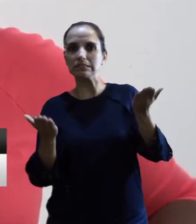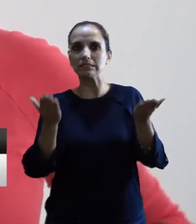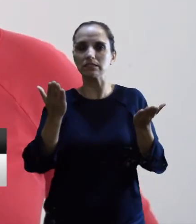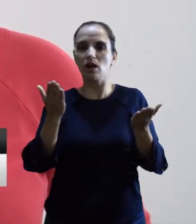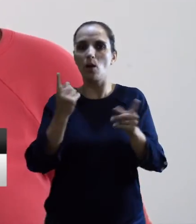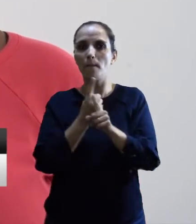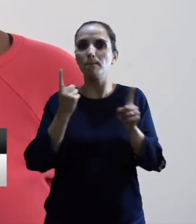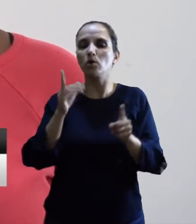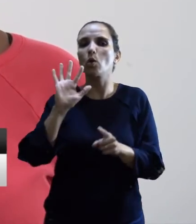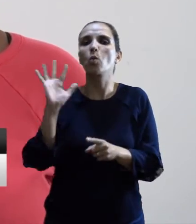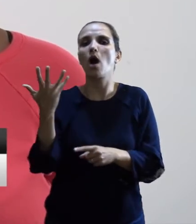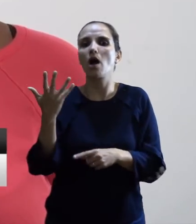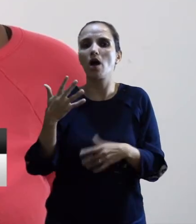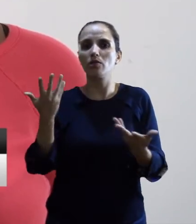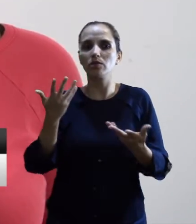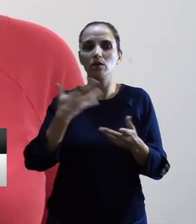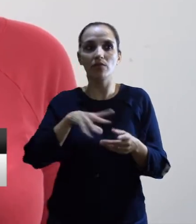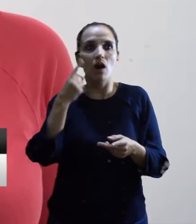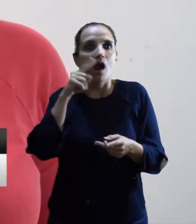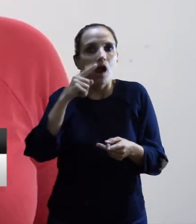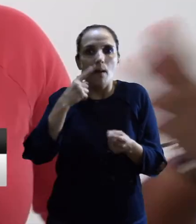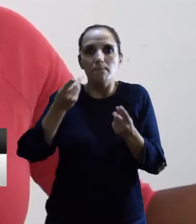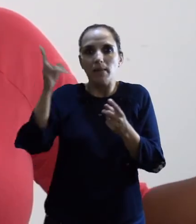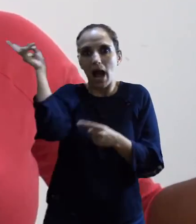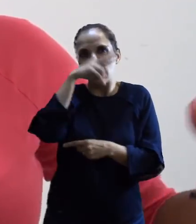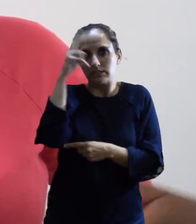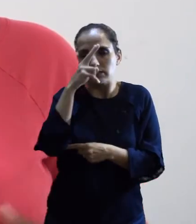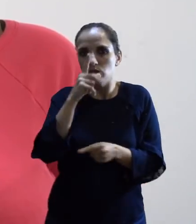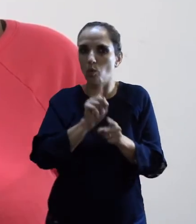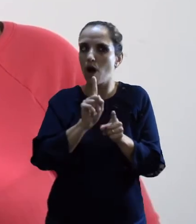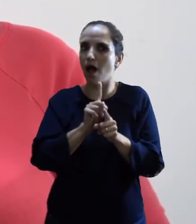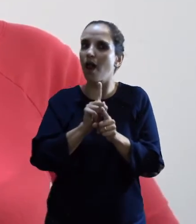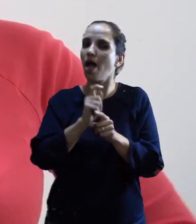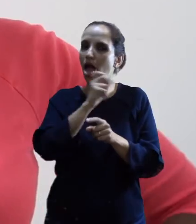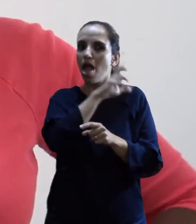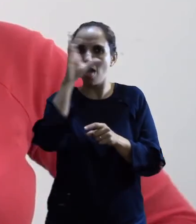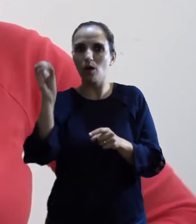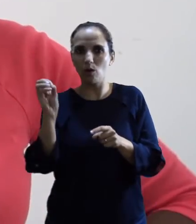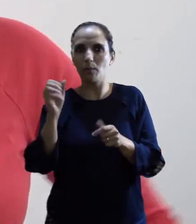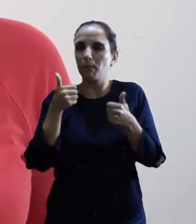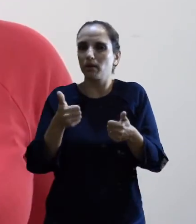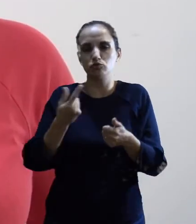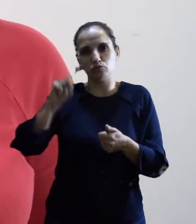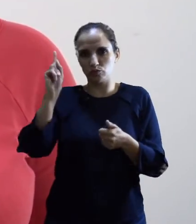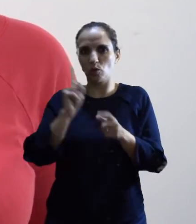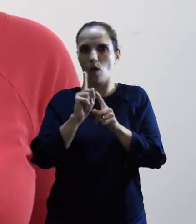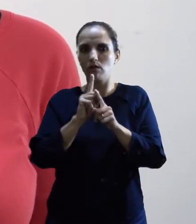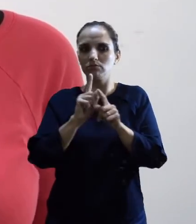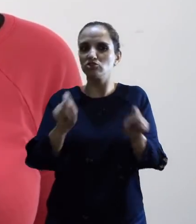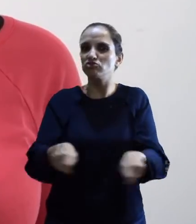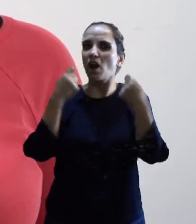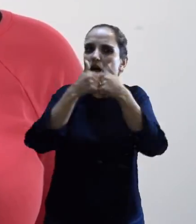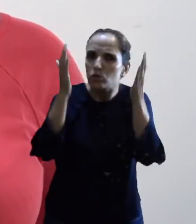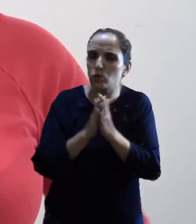equilíbrio, porque quando queres experimentar demais, fica um erro e não fica bem, sai